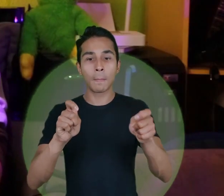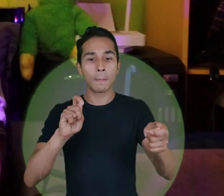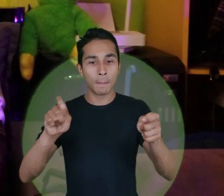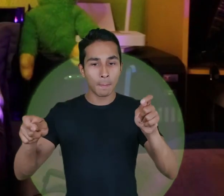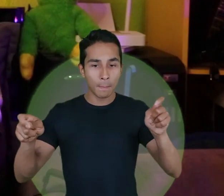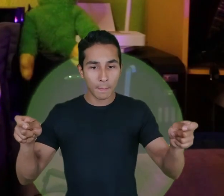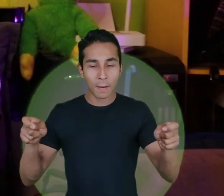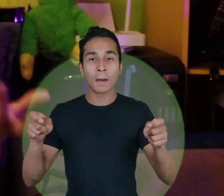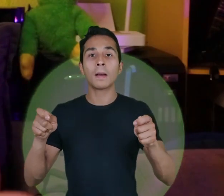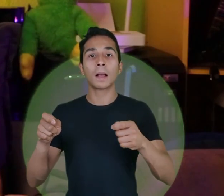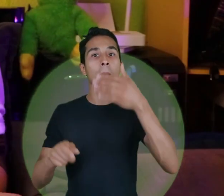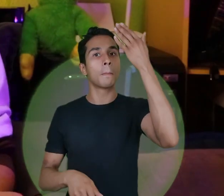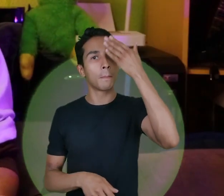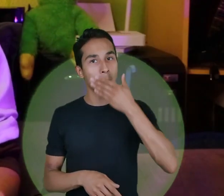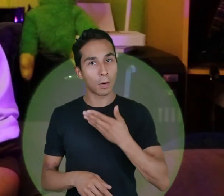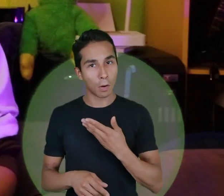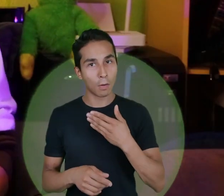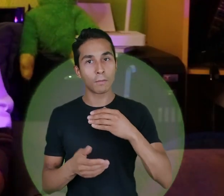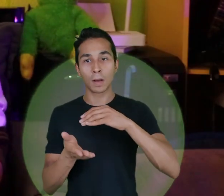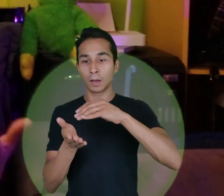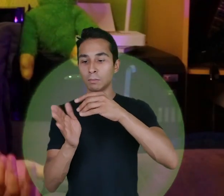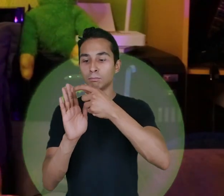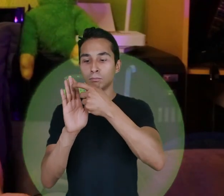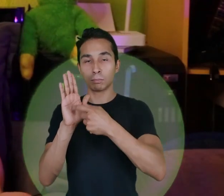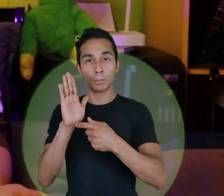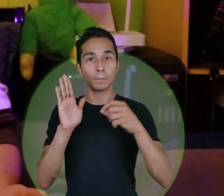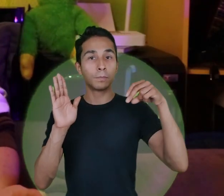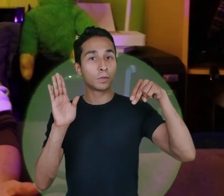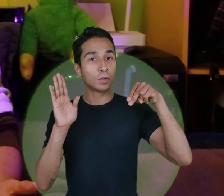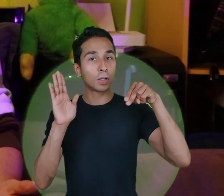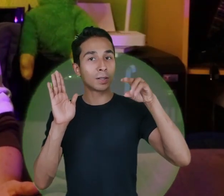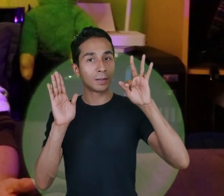Muitas vezes, tipo assim, a gente não aprende isso na escola, a gente não aprende a